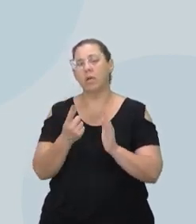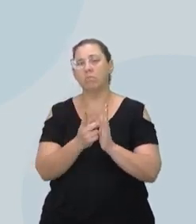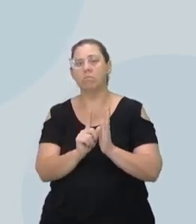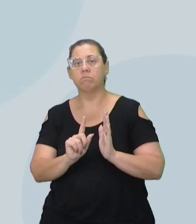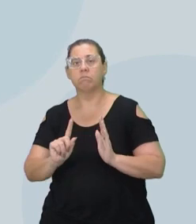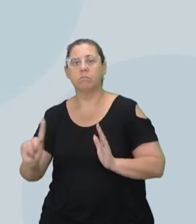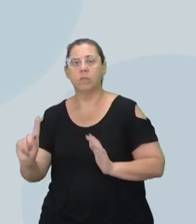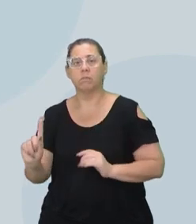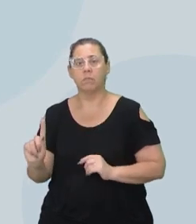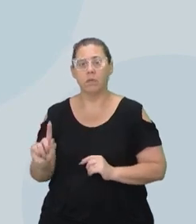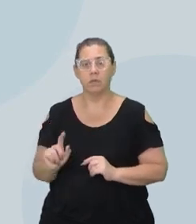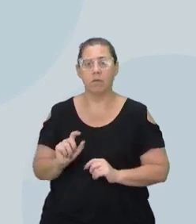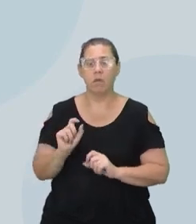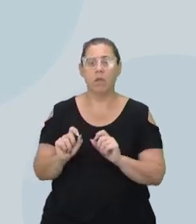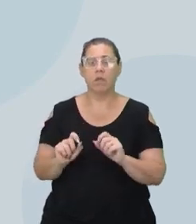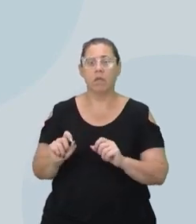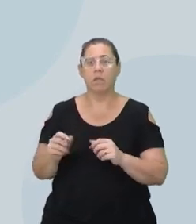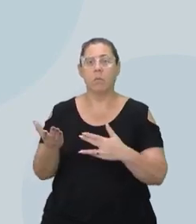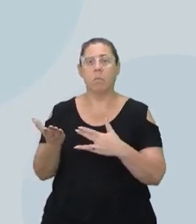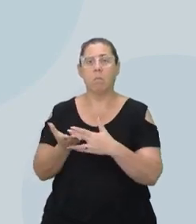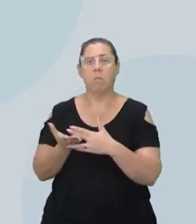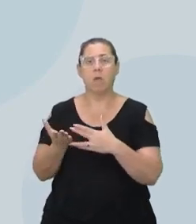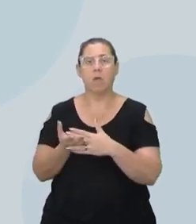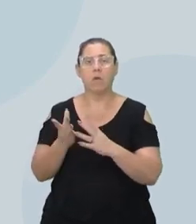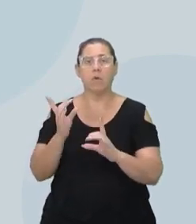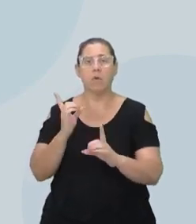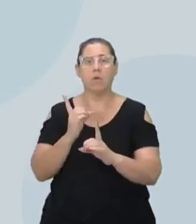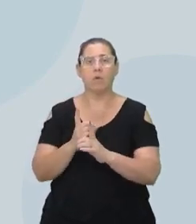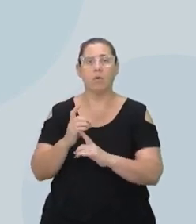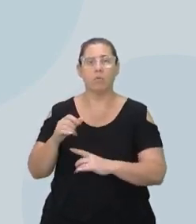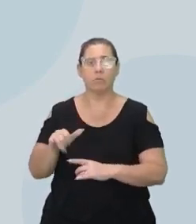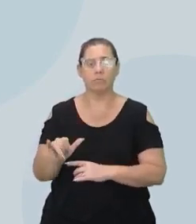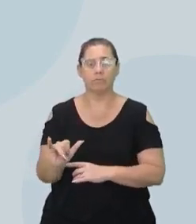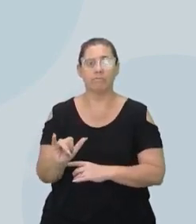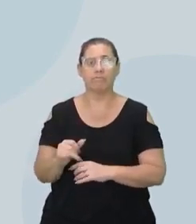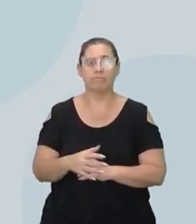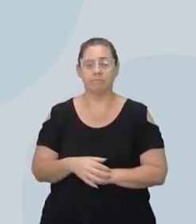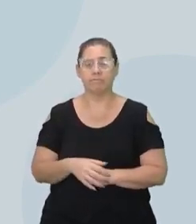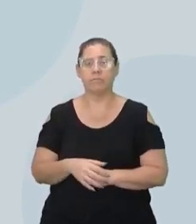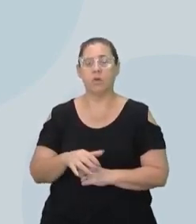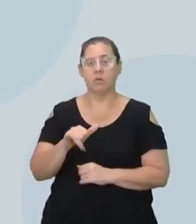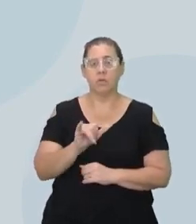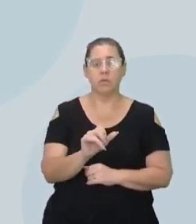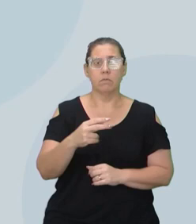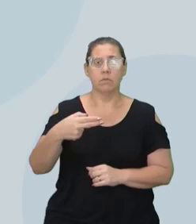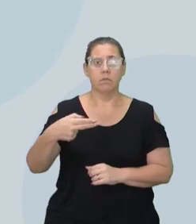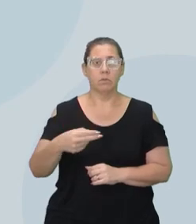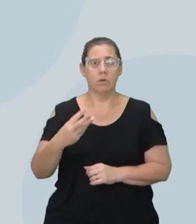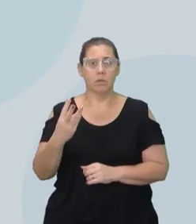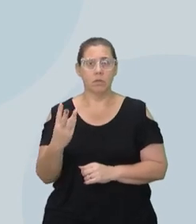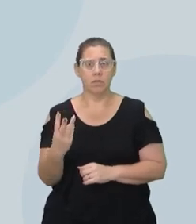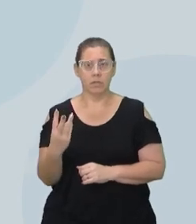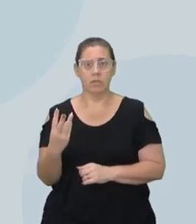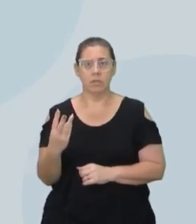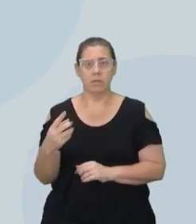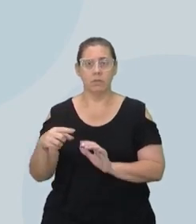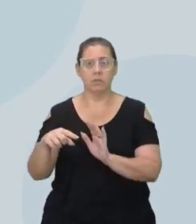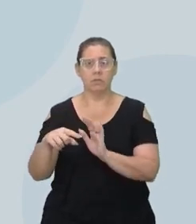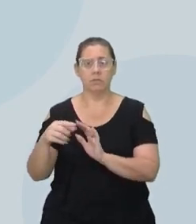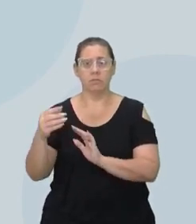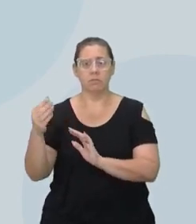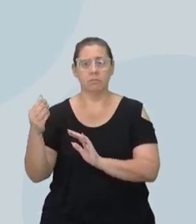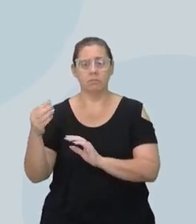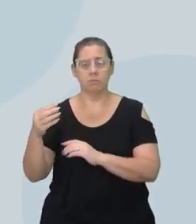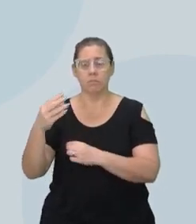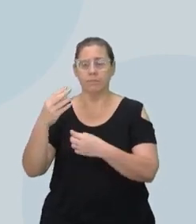Eu já consigo isolar a linha do meio e achar o y. Y é igual a 3